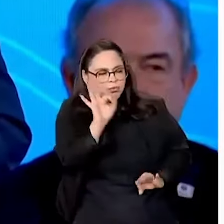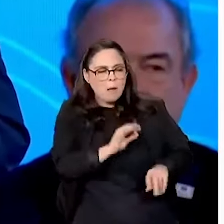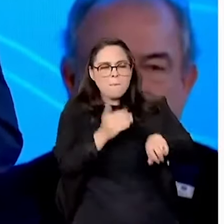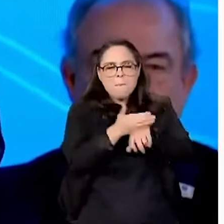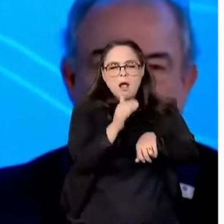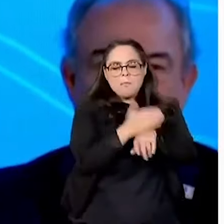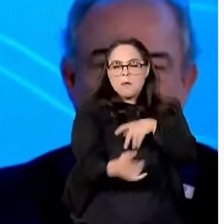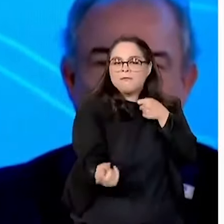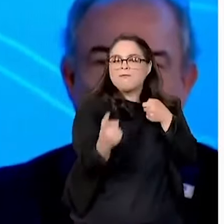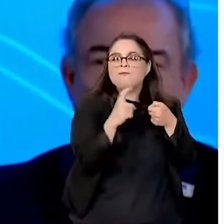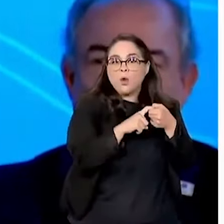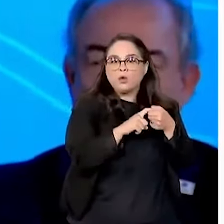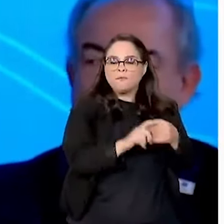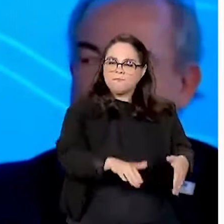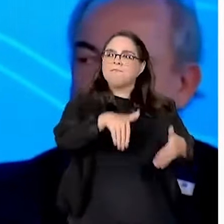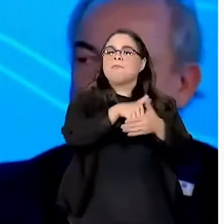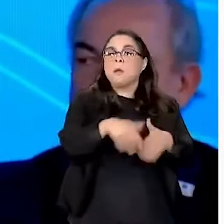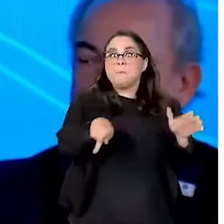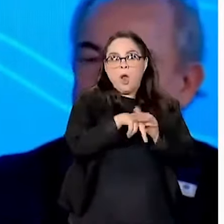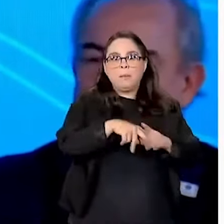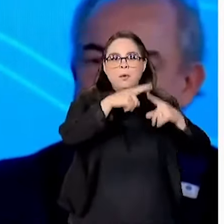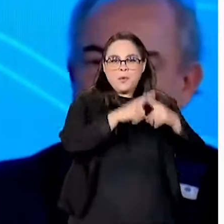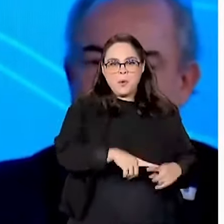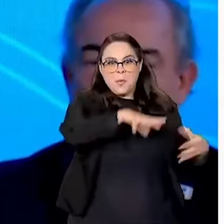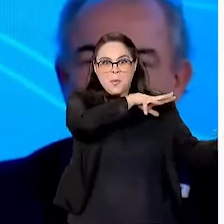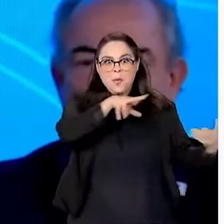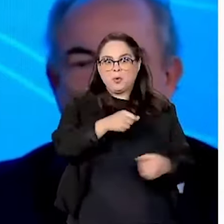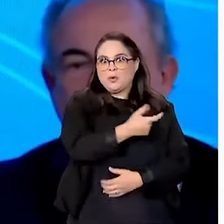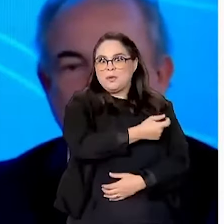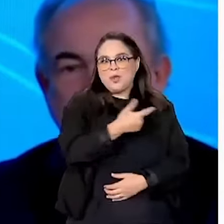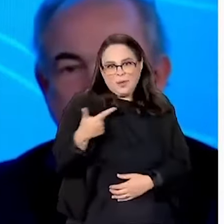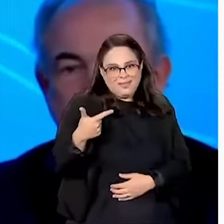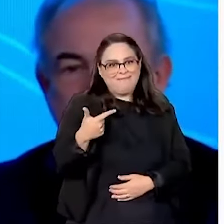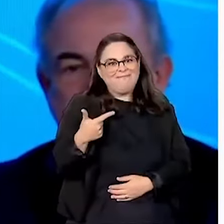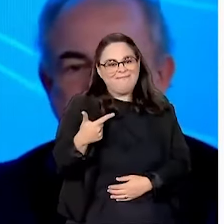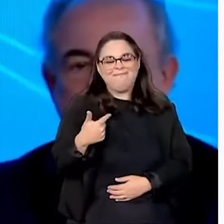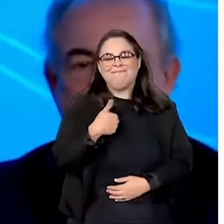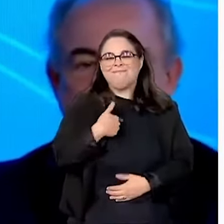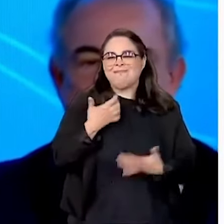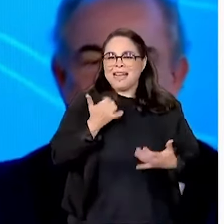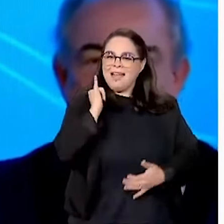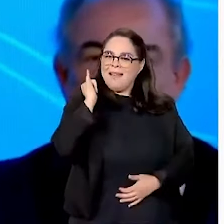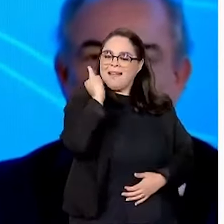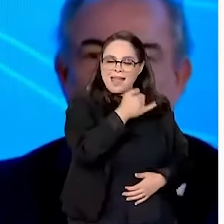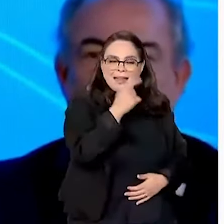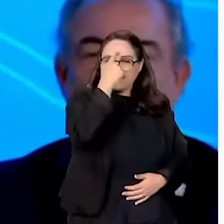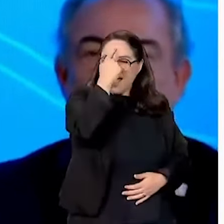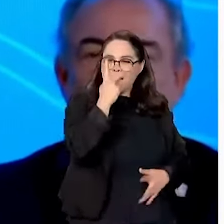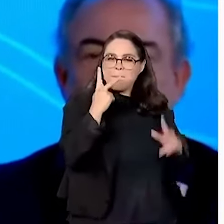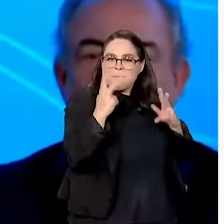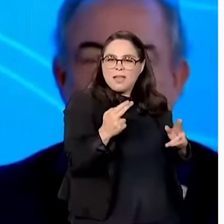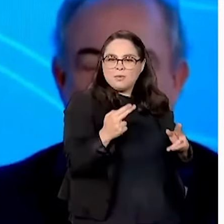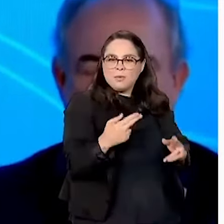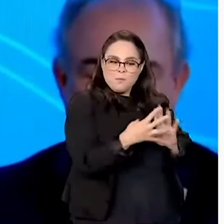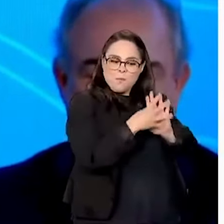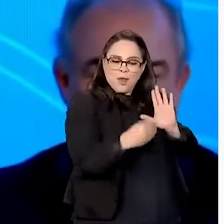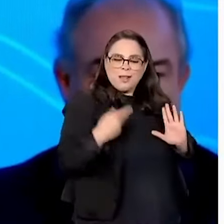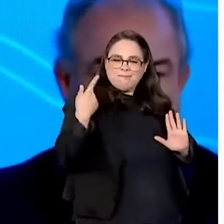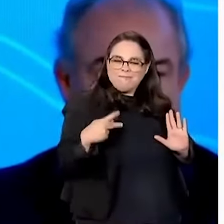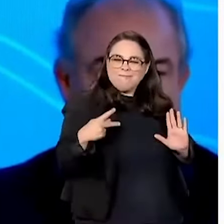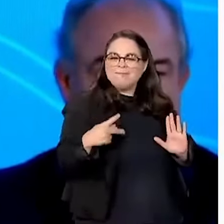voltou e foi o artilheiro da Copa do Mundo de 2002. E eu queria passar essa ideia para o povo brasileiro.